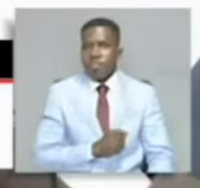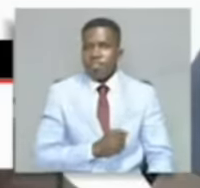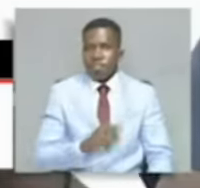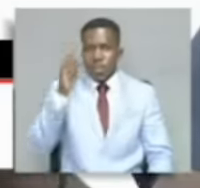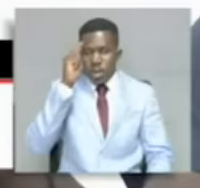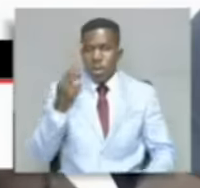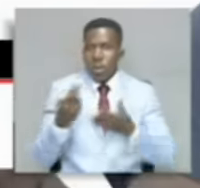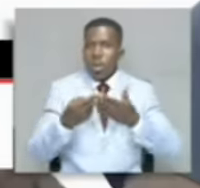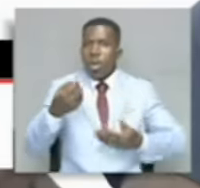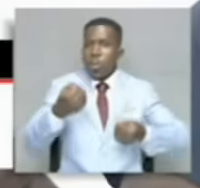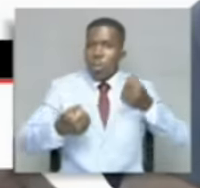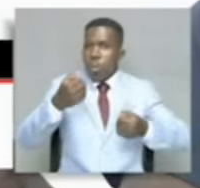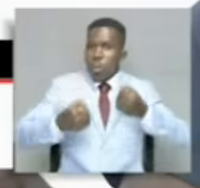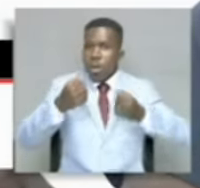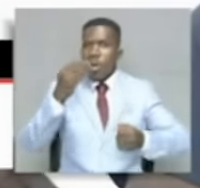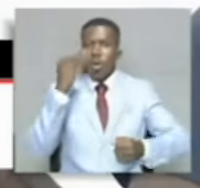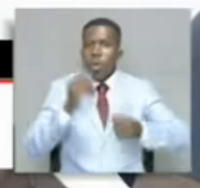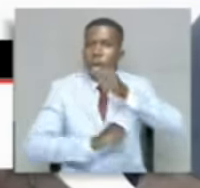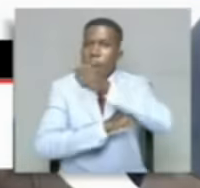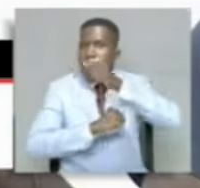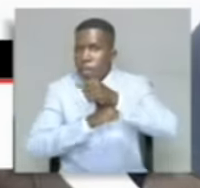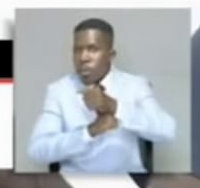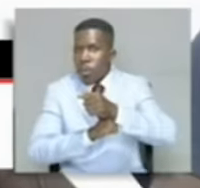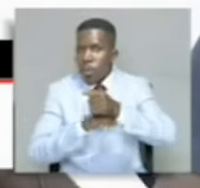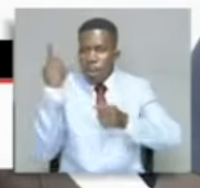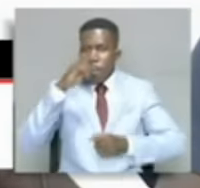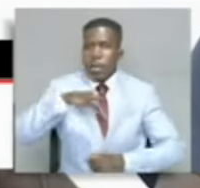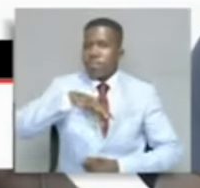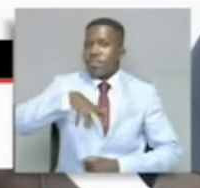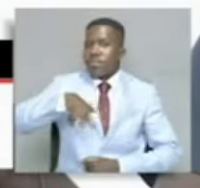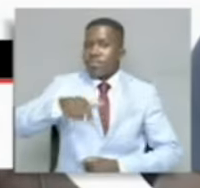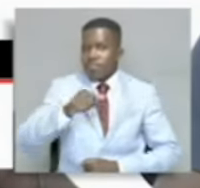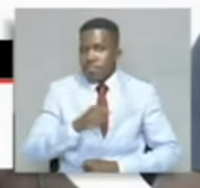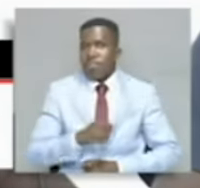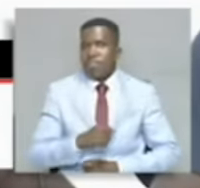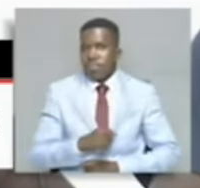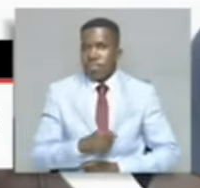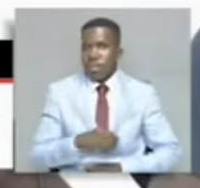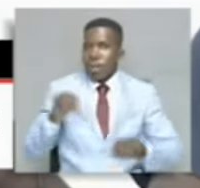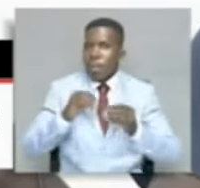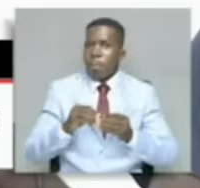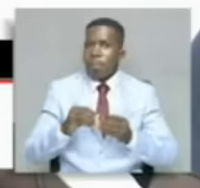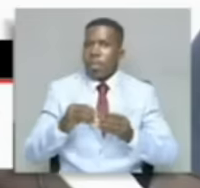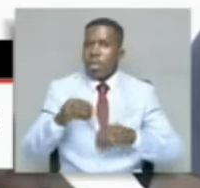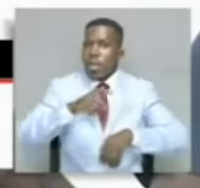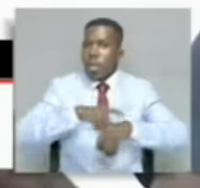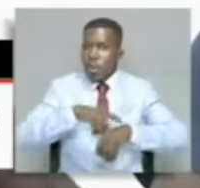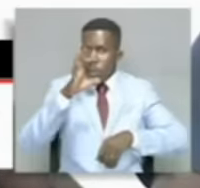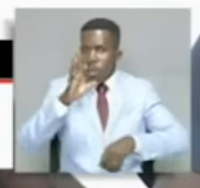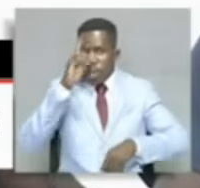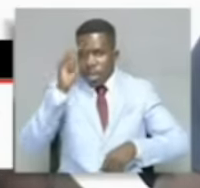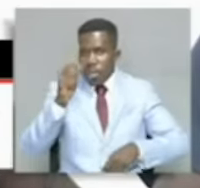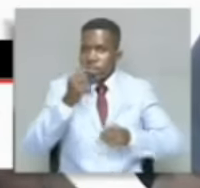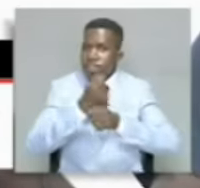usava esta viatura como apoio para as ações criminosas, tanto naquelas horas em que estava